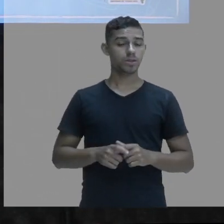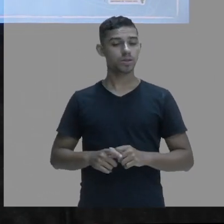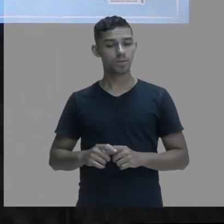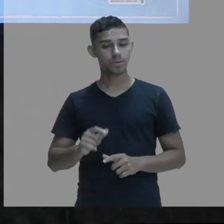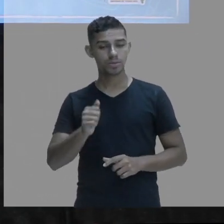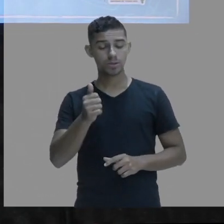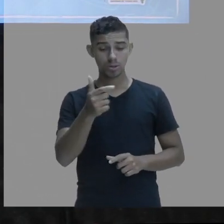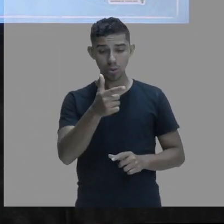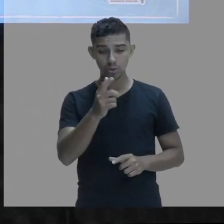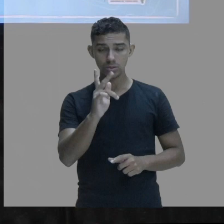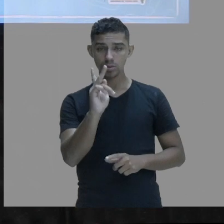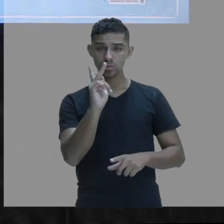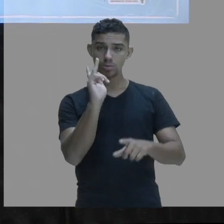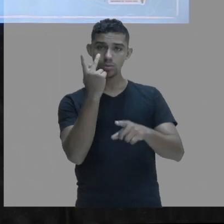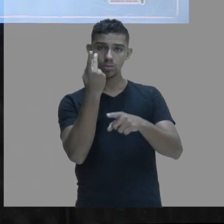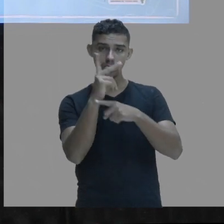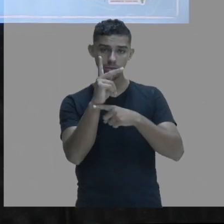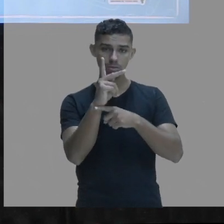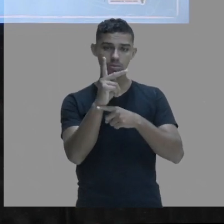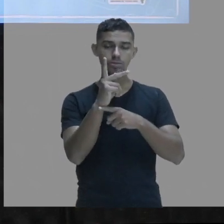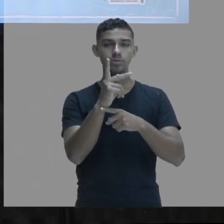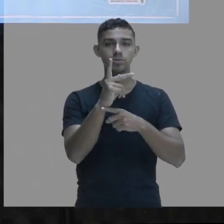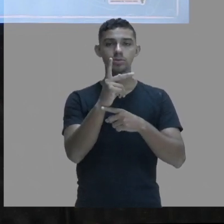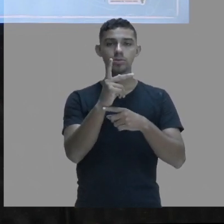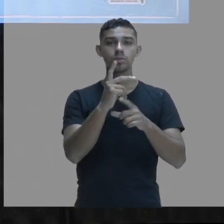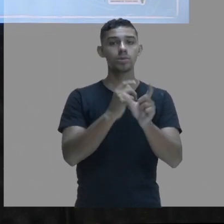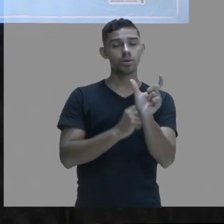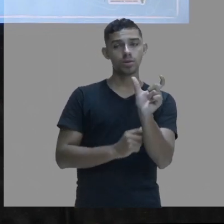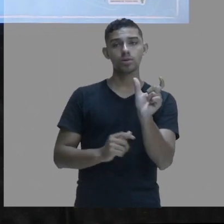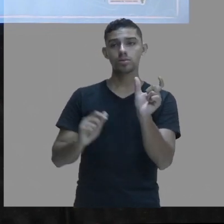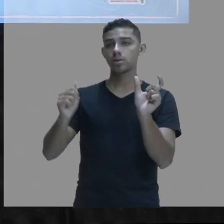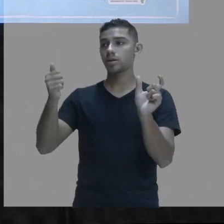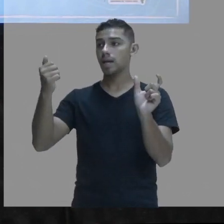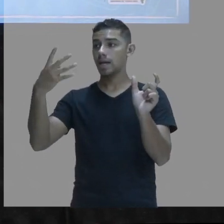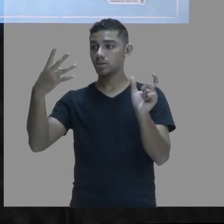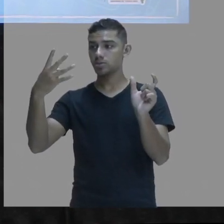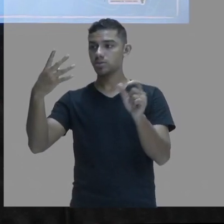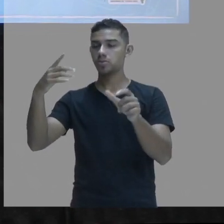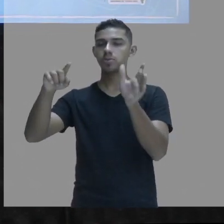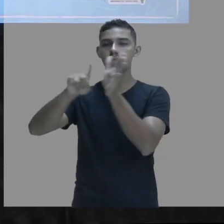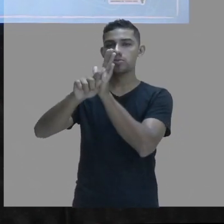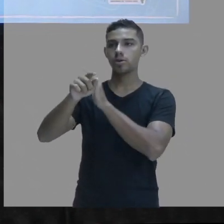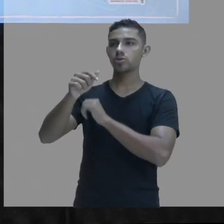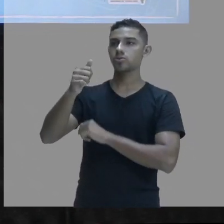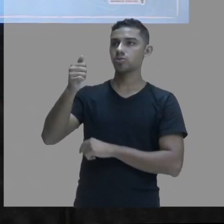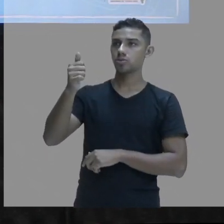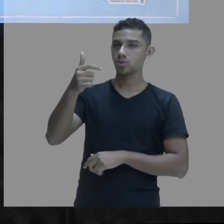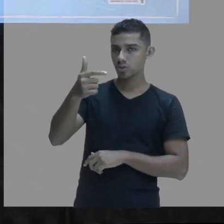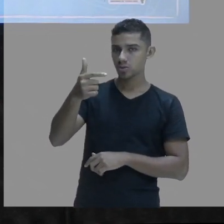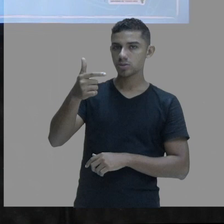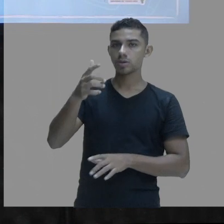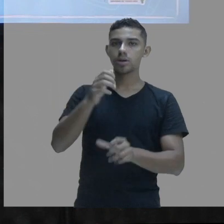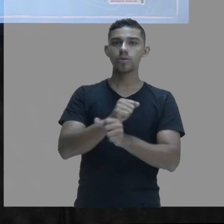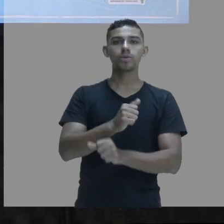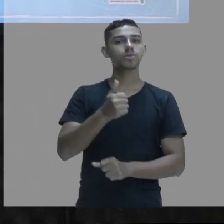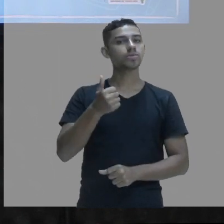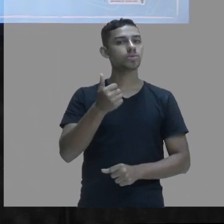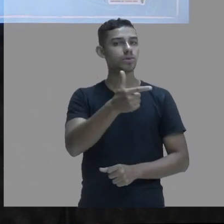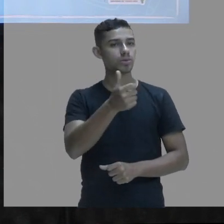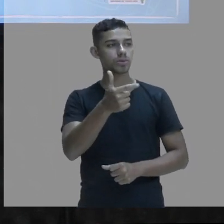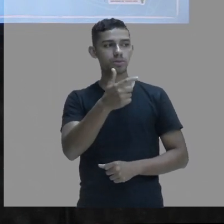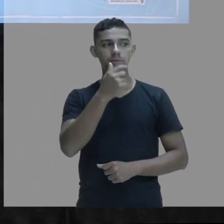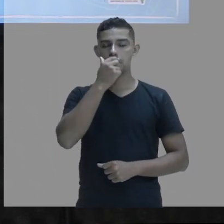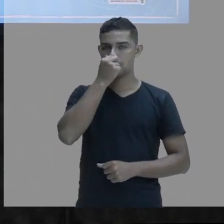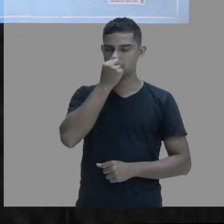hidrogênios. Então, eu tenho o dobro menos 2. Então, o dobro menos 2 ele vai ser um